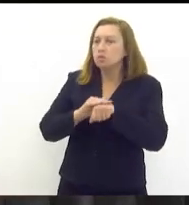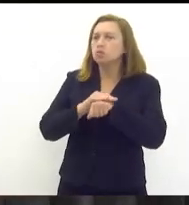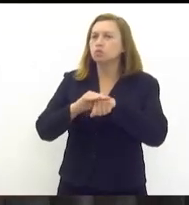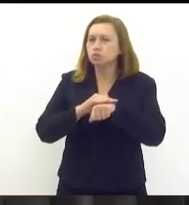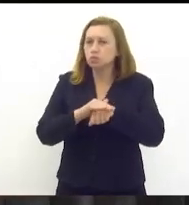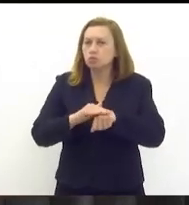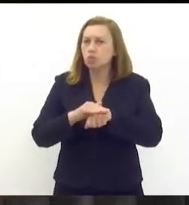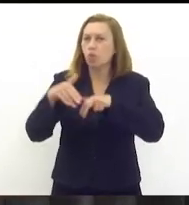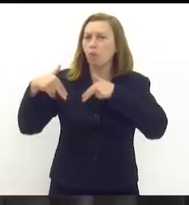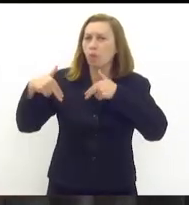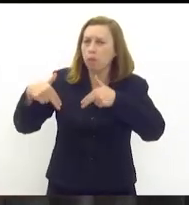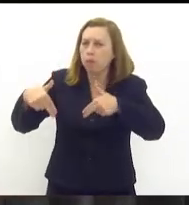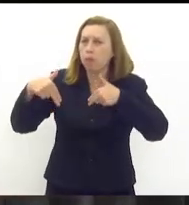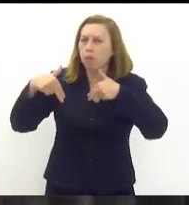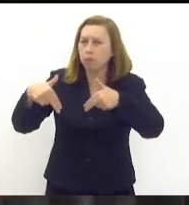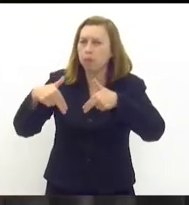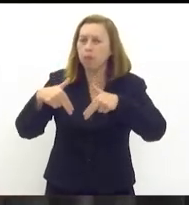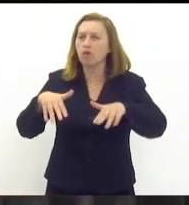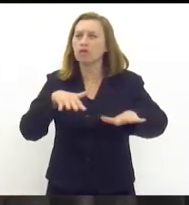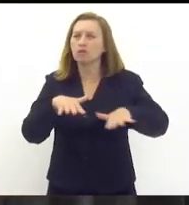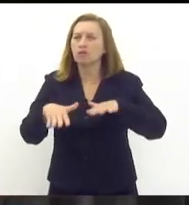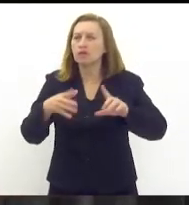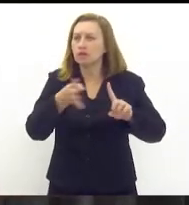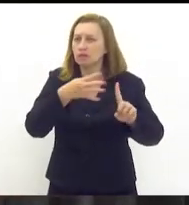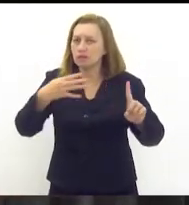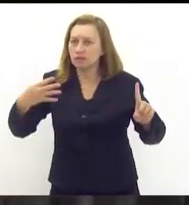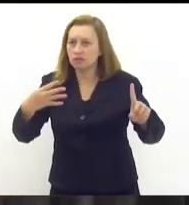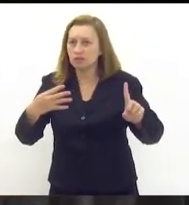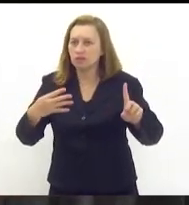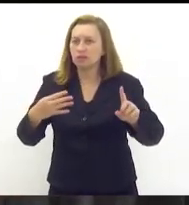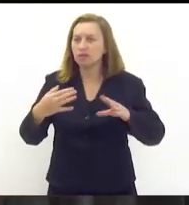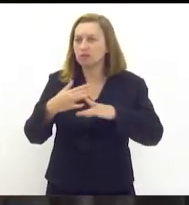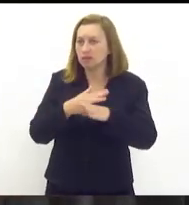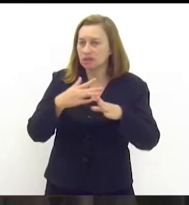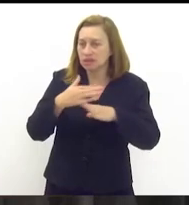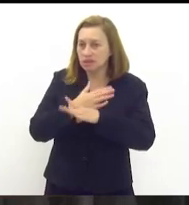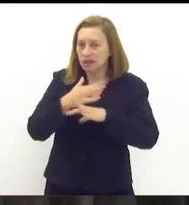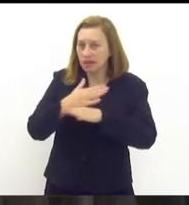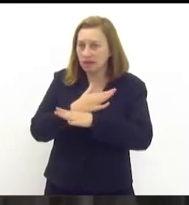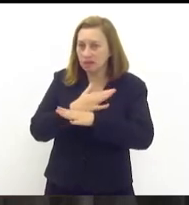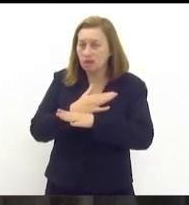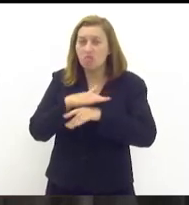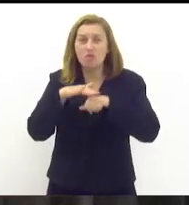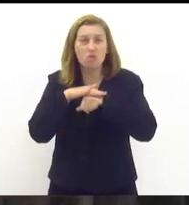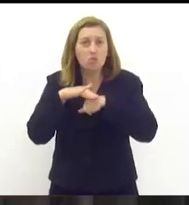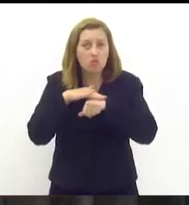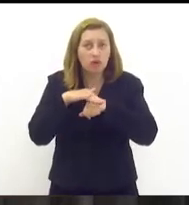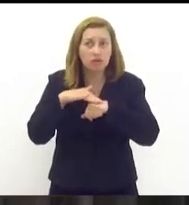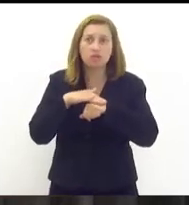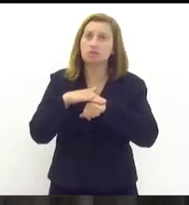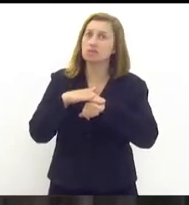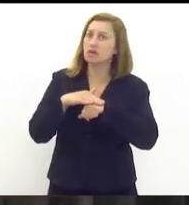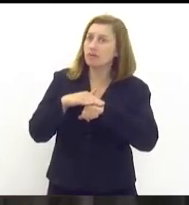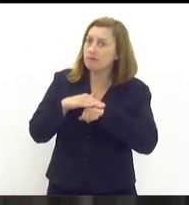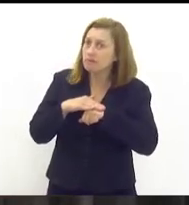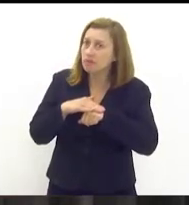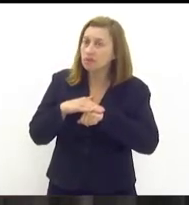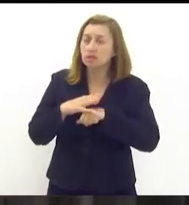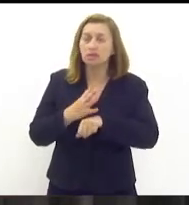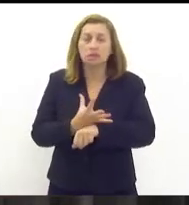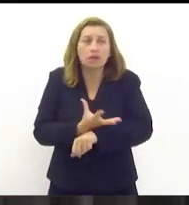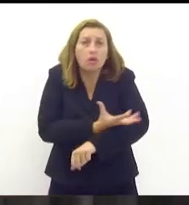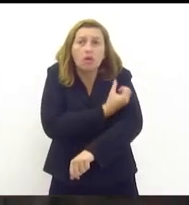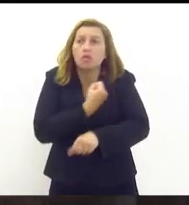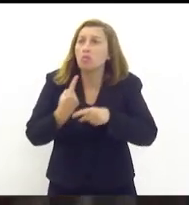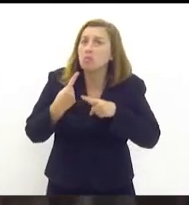com ativistas do movimento lgbtqia+ da cidade e foi uma conversa extremamente emocionante